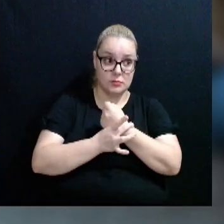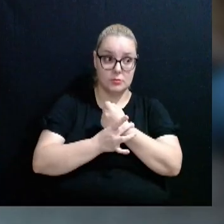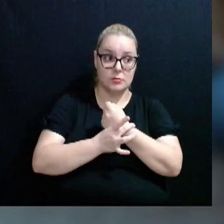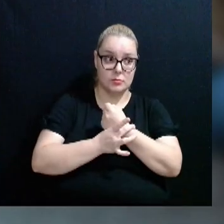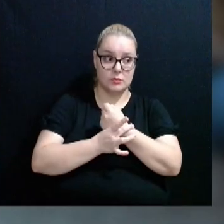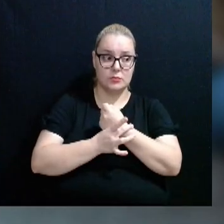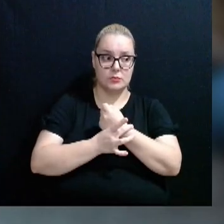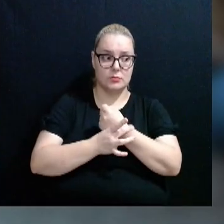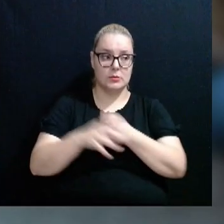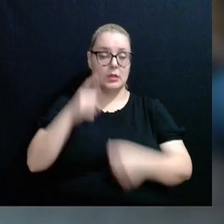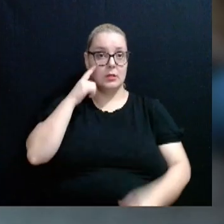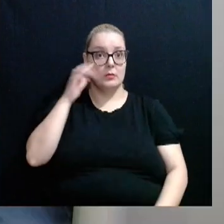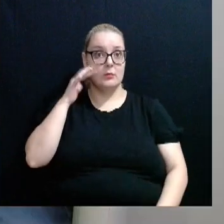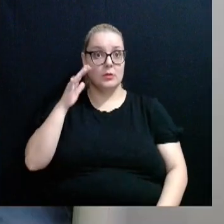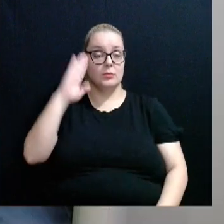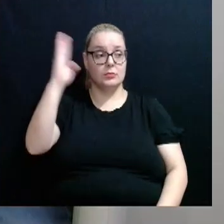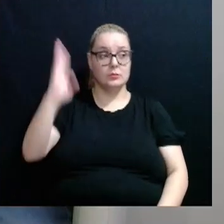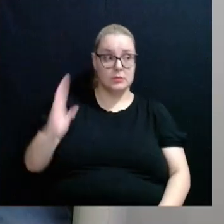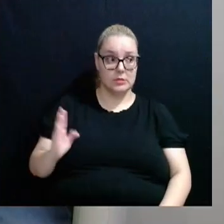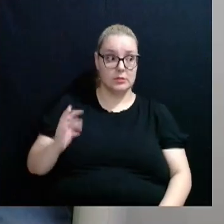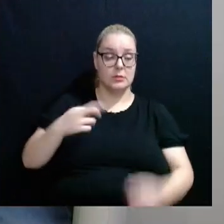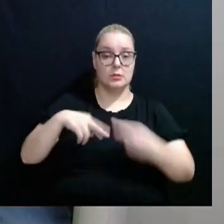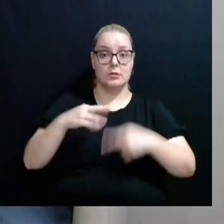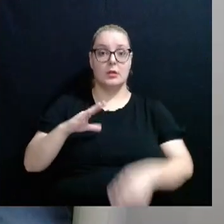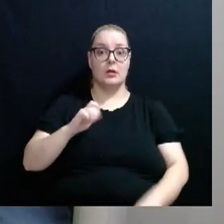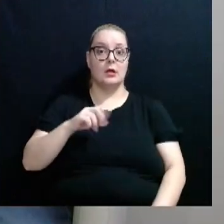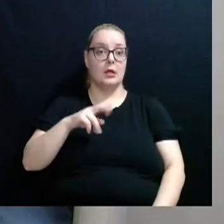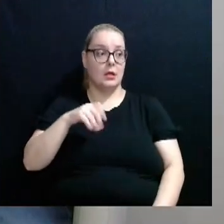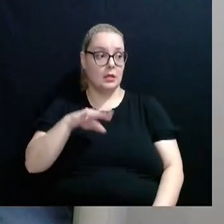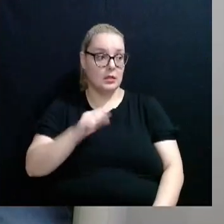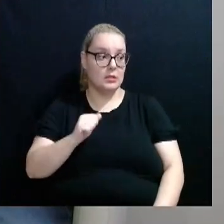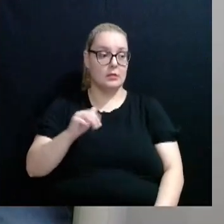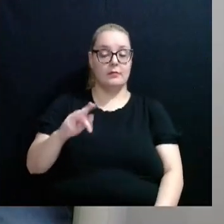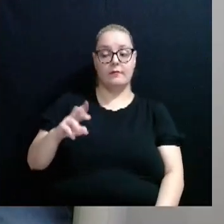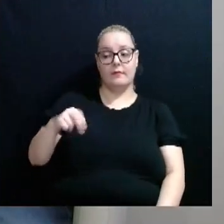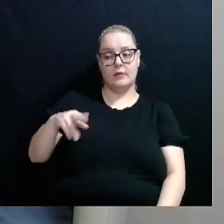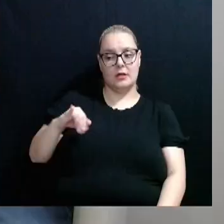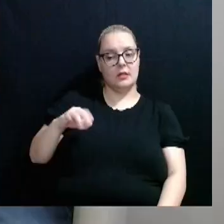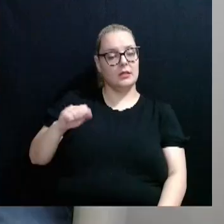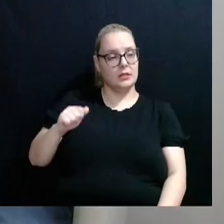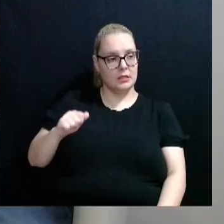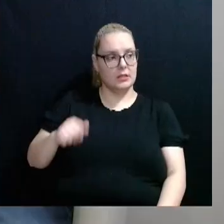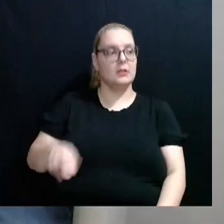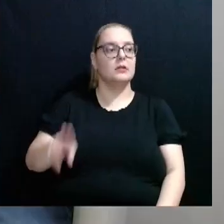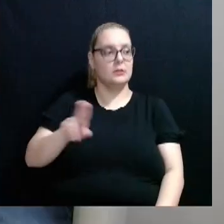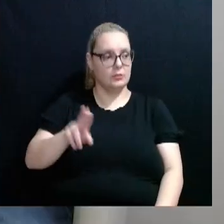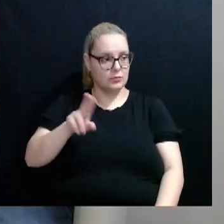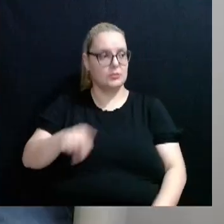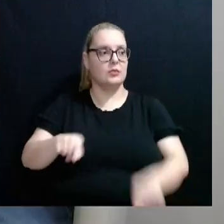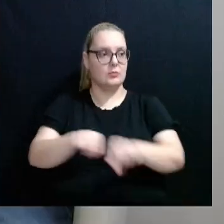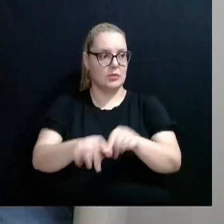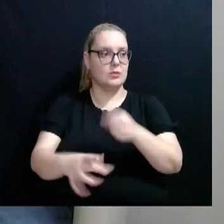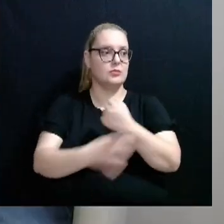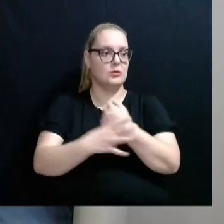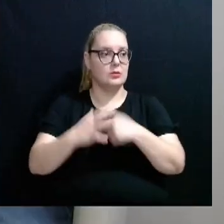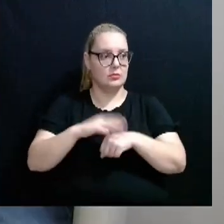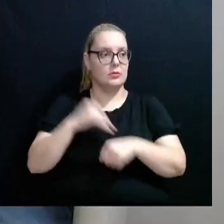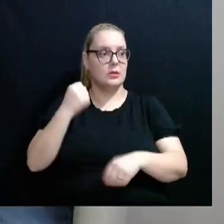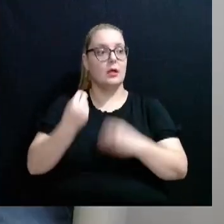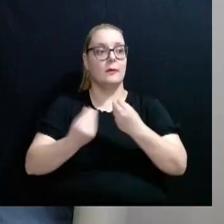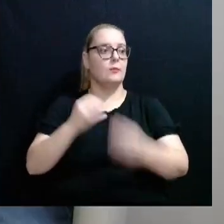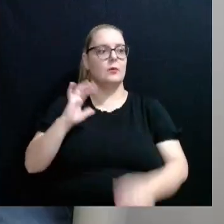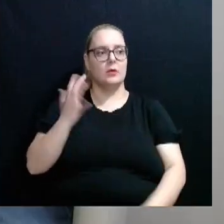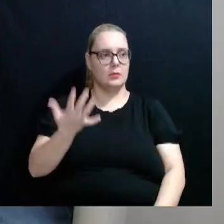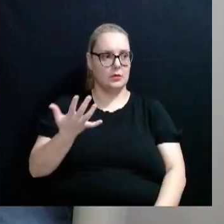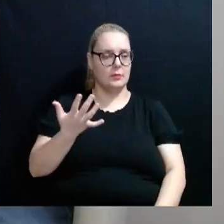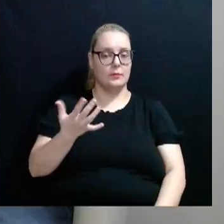do brasileiro a questão de carência, de franquia. Isso se aplica ao seguro de doença grave? Como funciona isso? Boa pergunta.